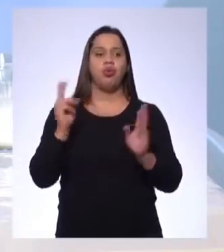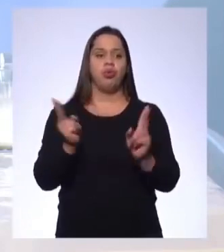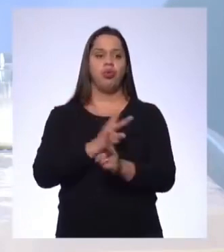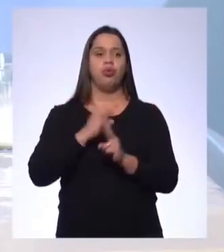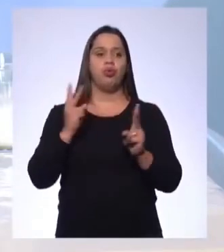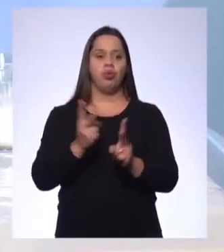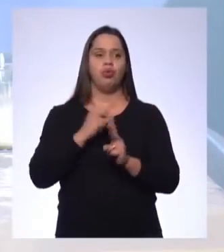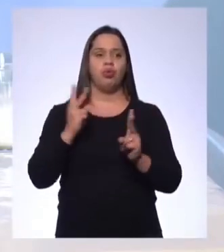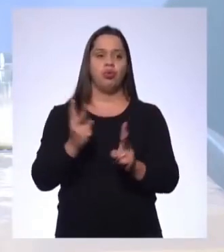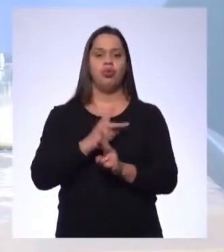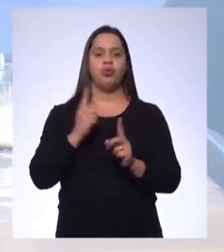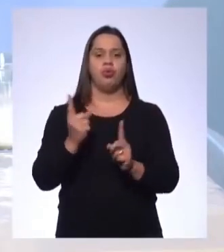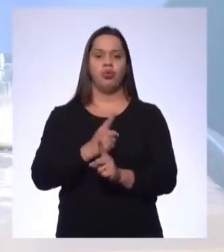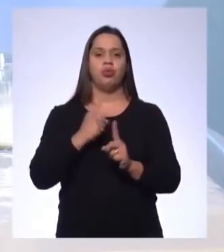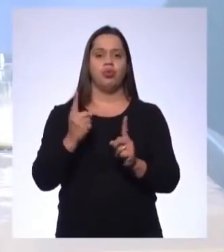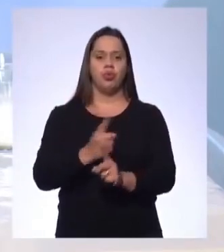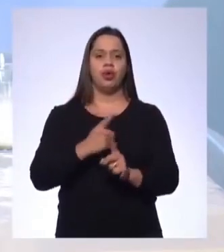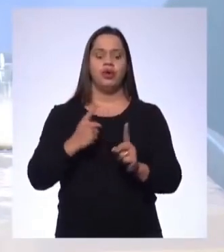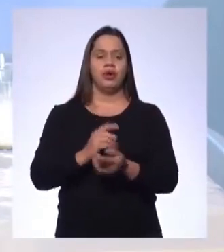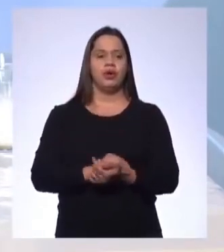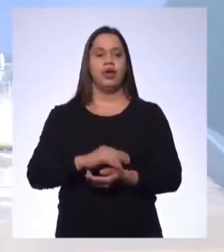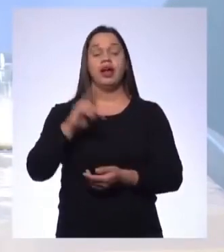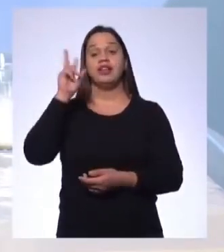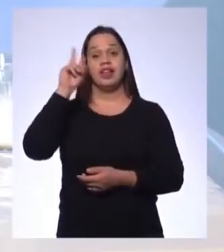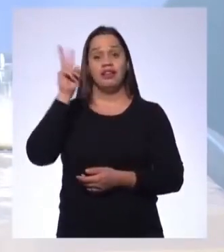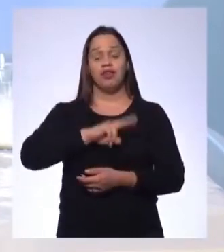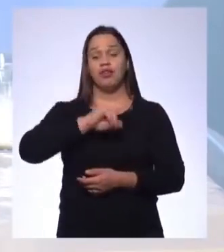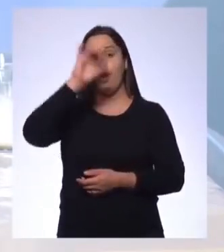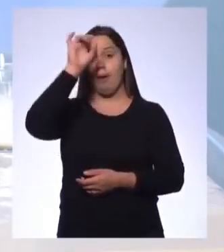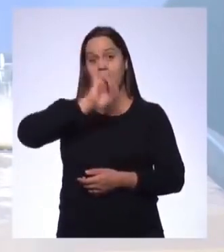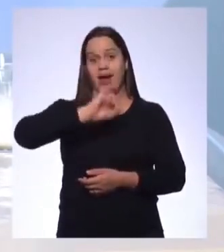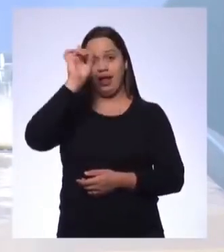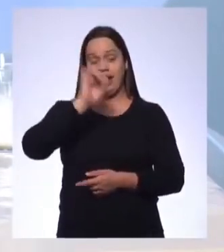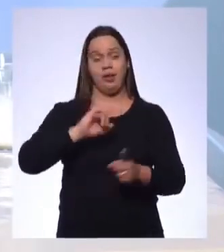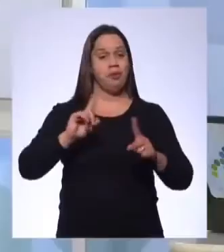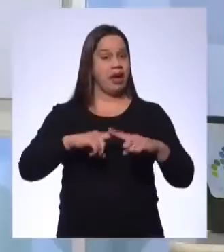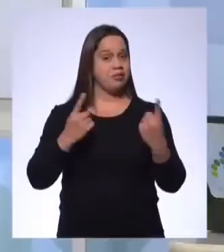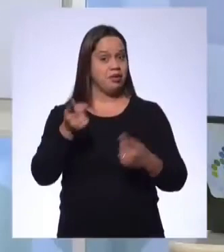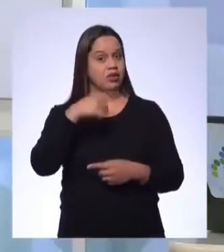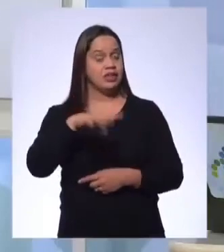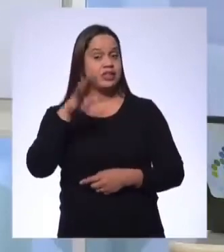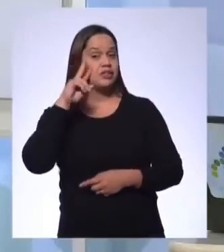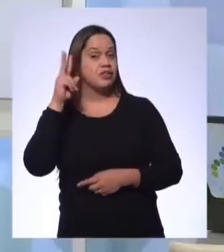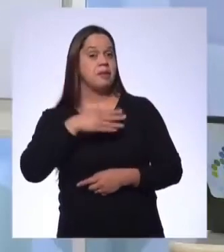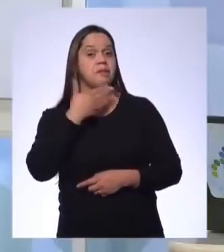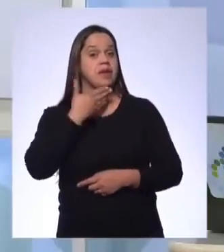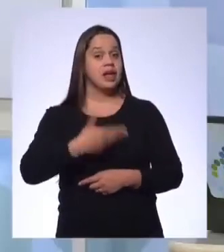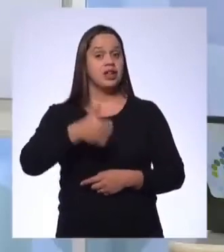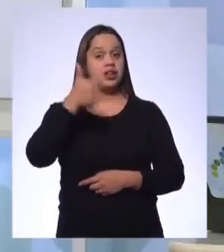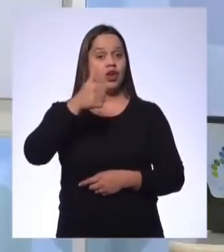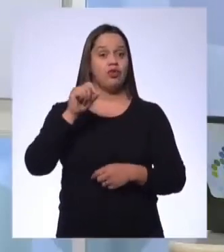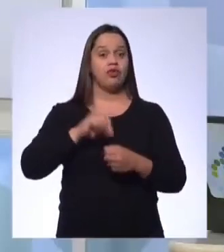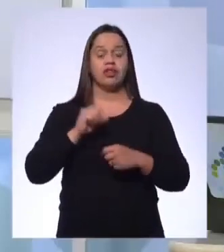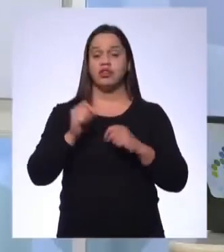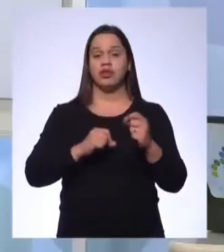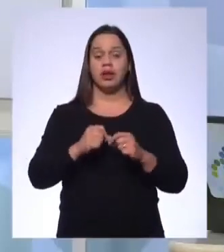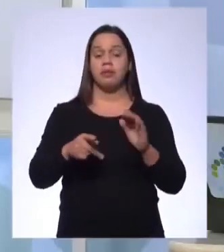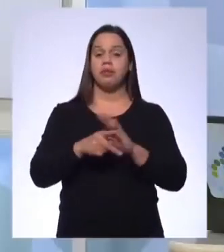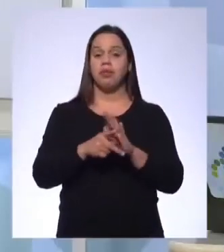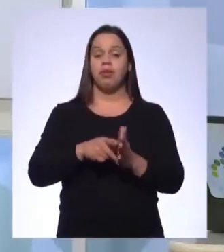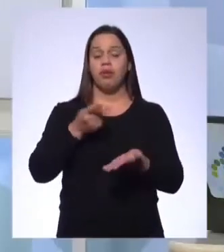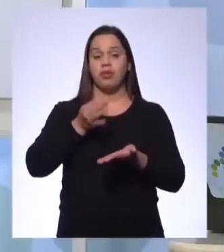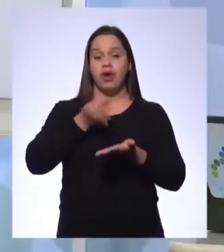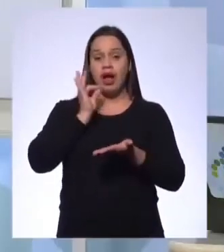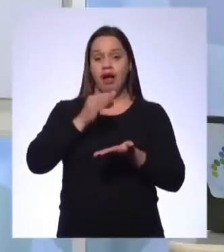Deu para ver? Sim, ficou interessante, ficou amarelo. Ficou amarelo. Agora, para vocês verem melhor, o que eu vou pôr? A spoon of coffee.